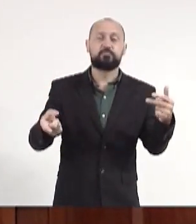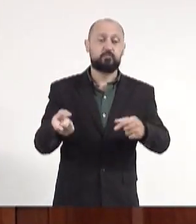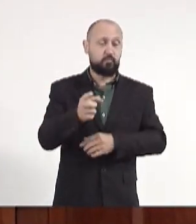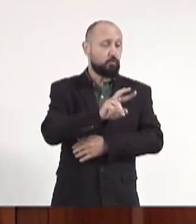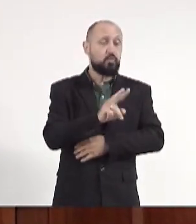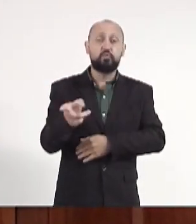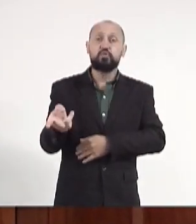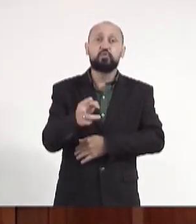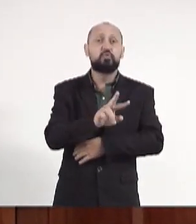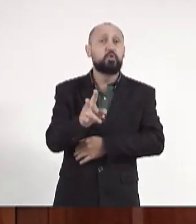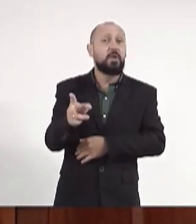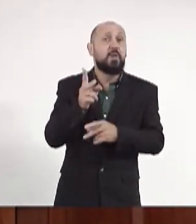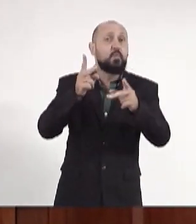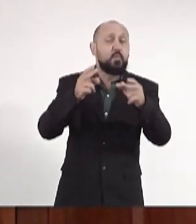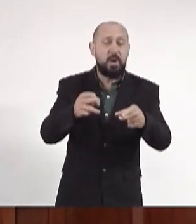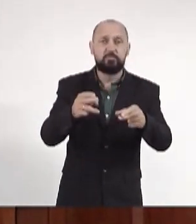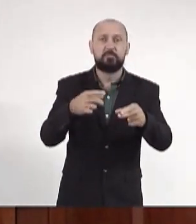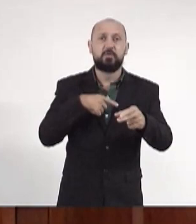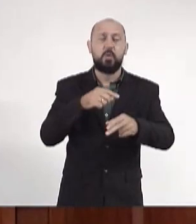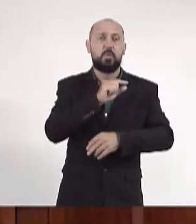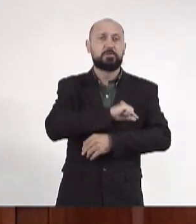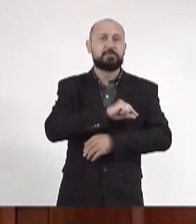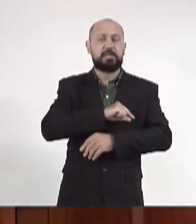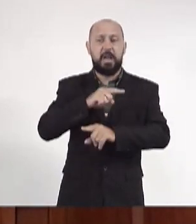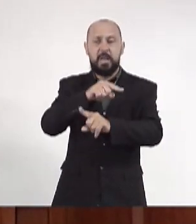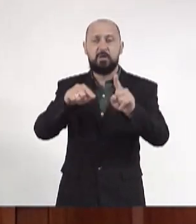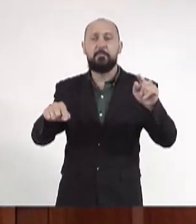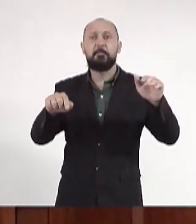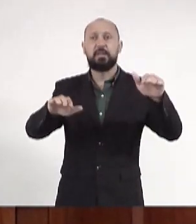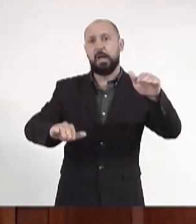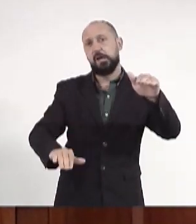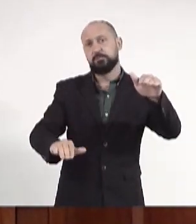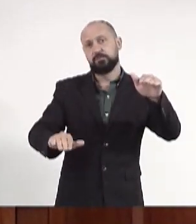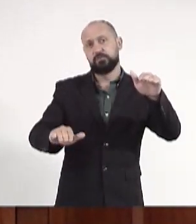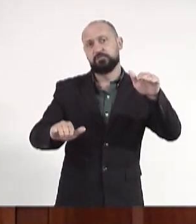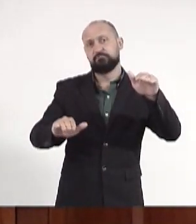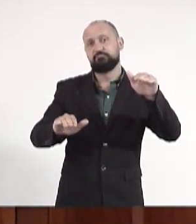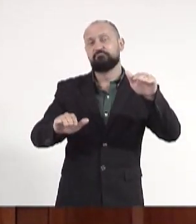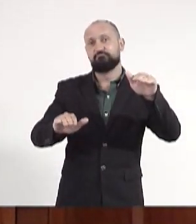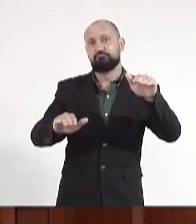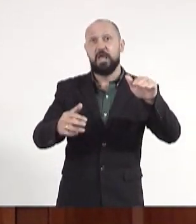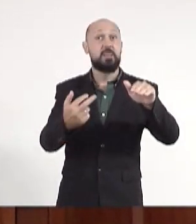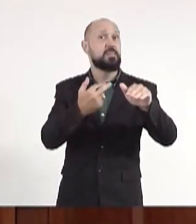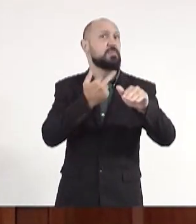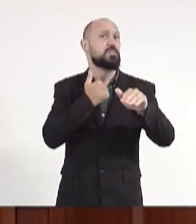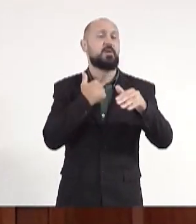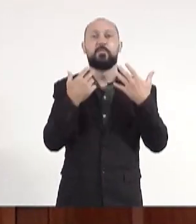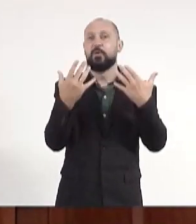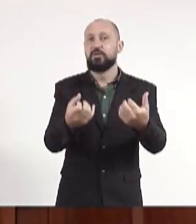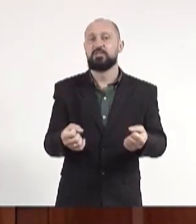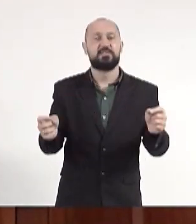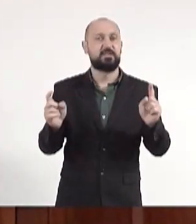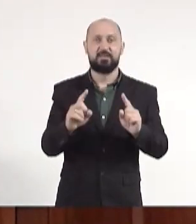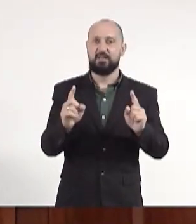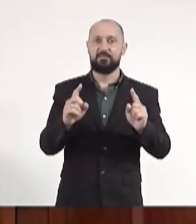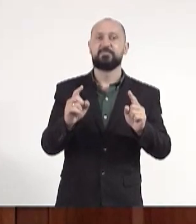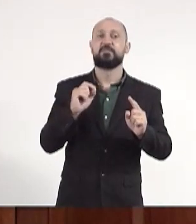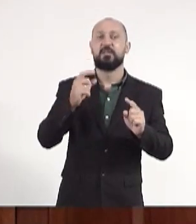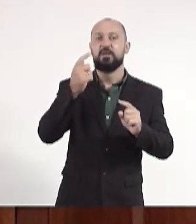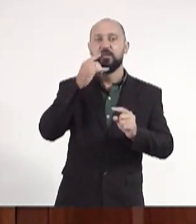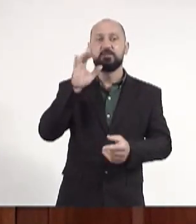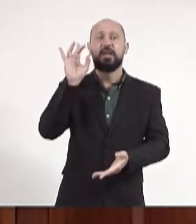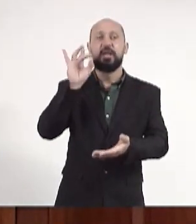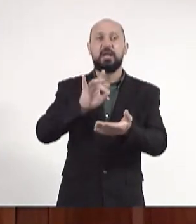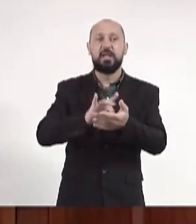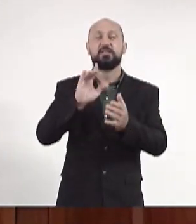professores efetivos, receberem a metade dos salários. Nós não podemos aceitar